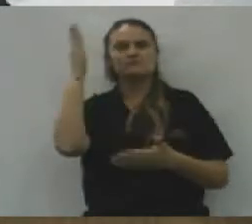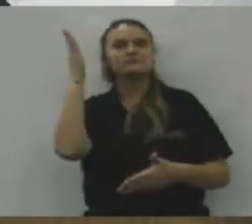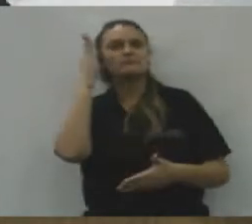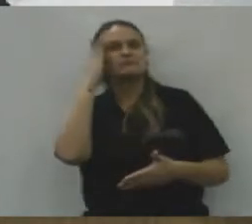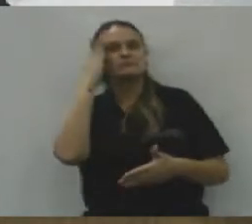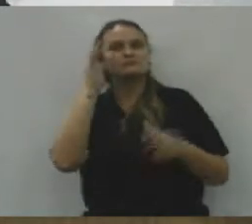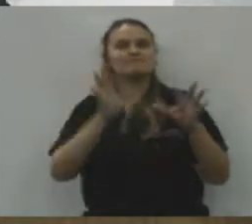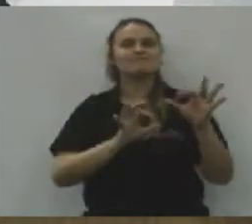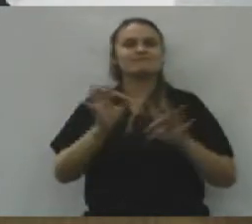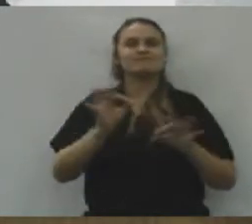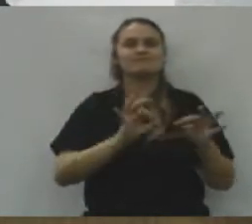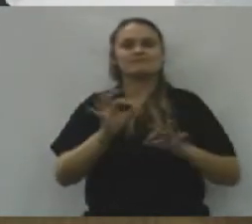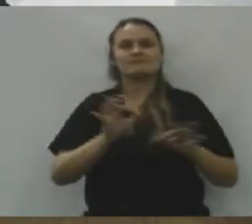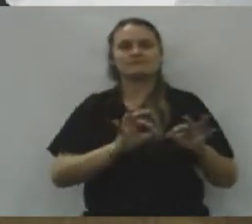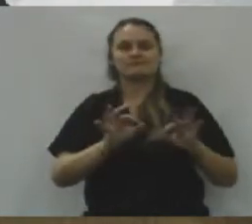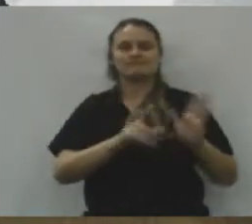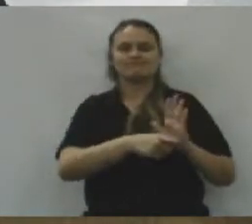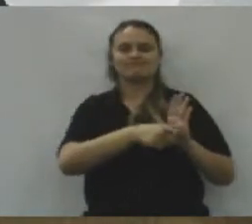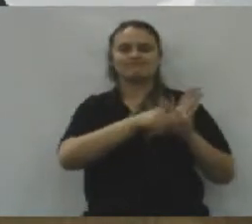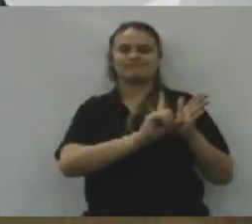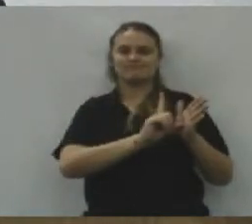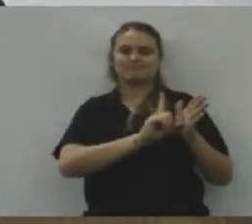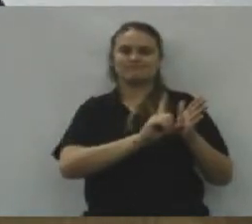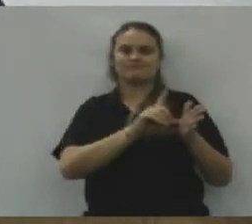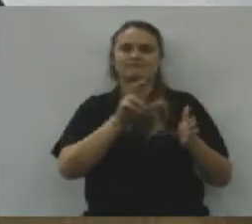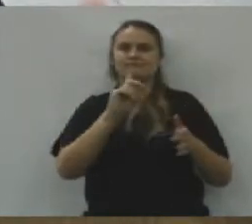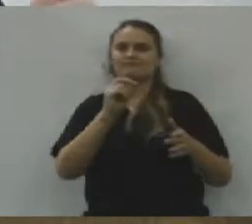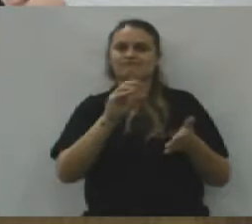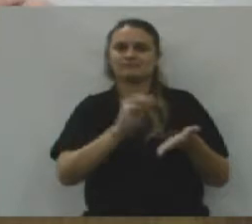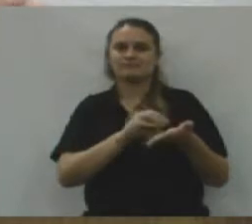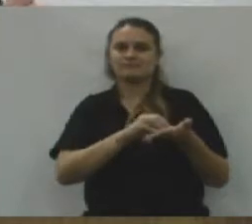se precavendo e se,